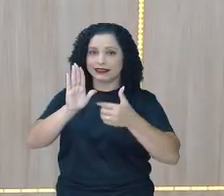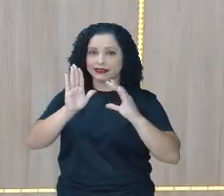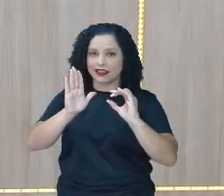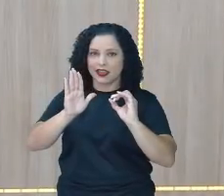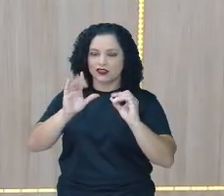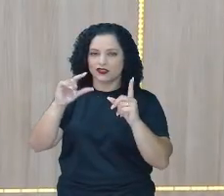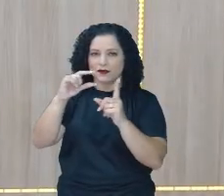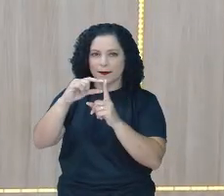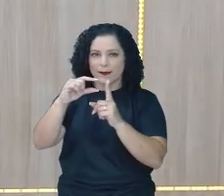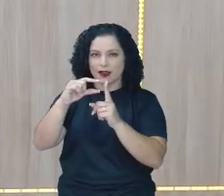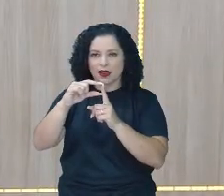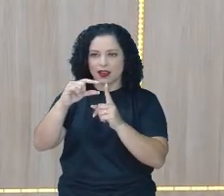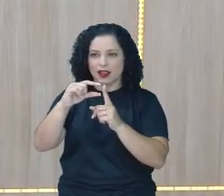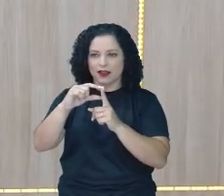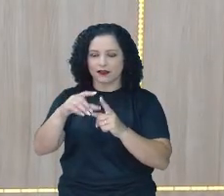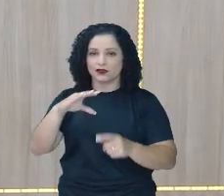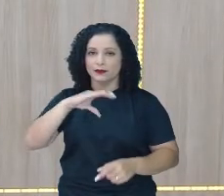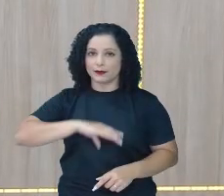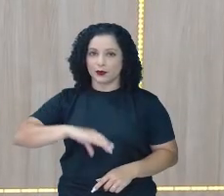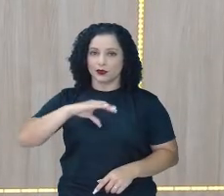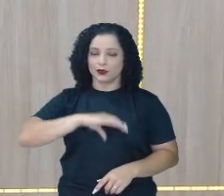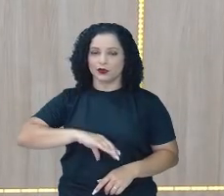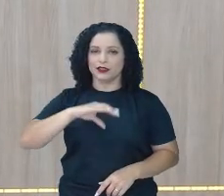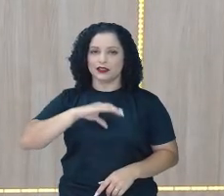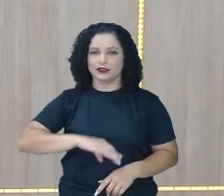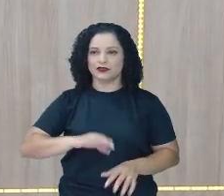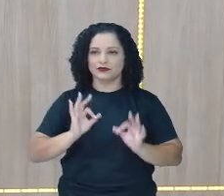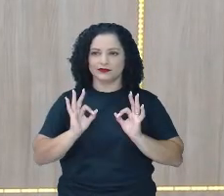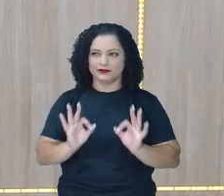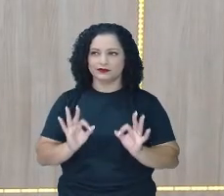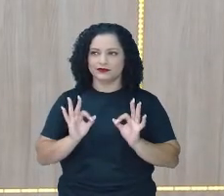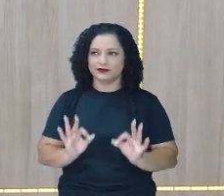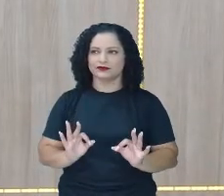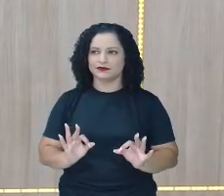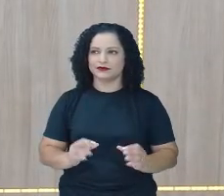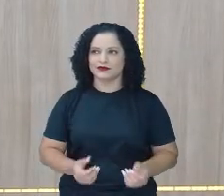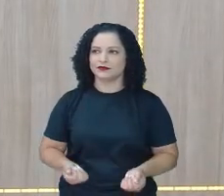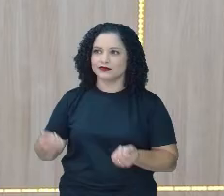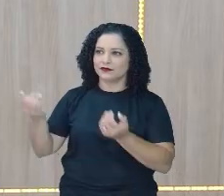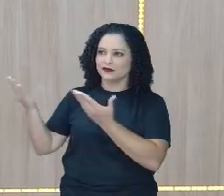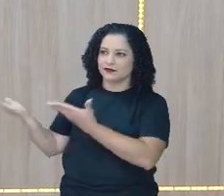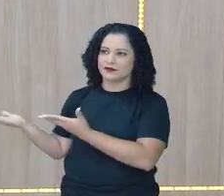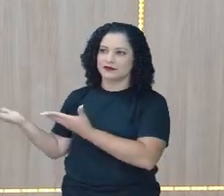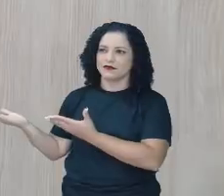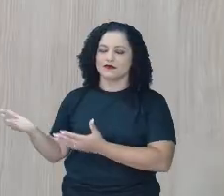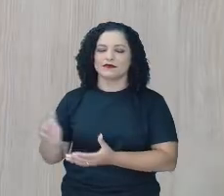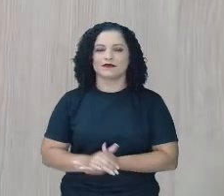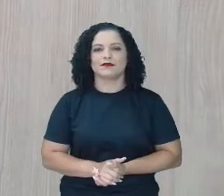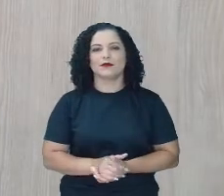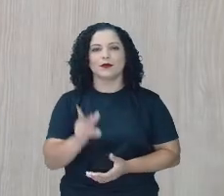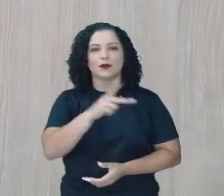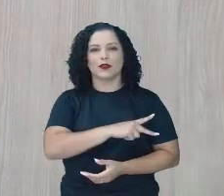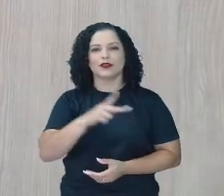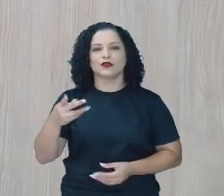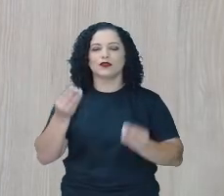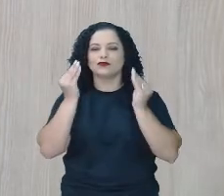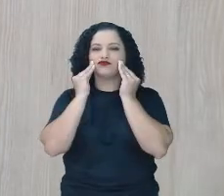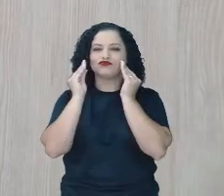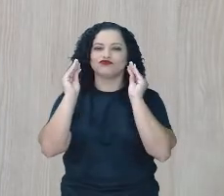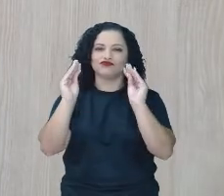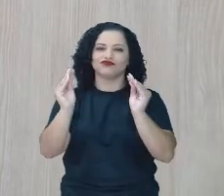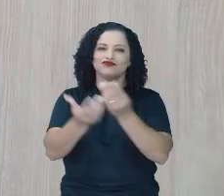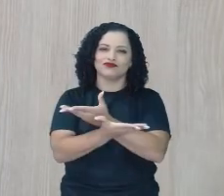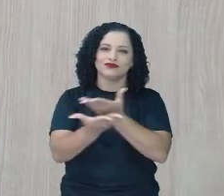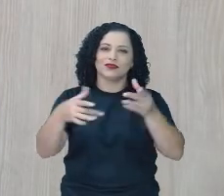seja, em português aqui, tá? Pessoal, professor André, se despeça de nós aqui, por favor. Pessoal, cheiro para vocês, em especial